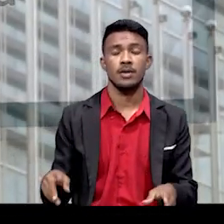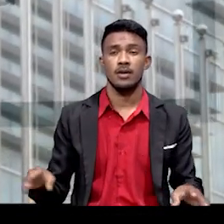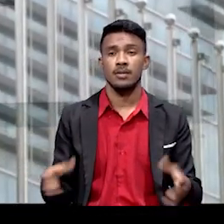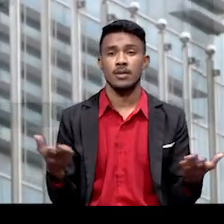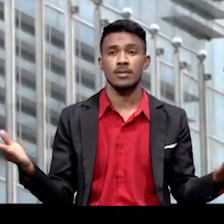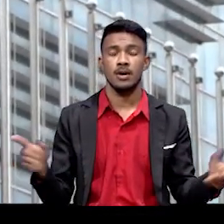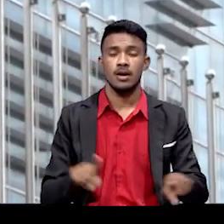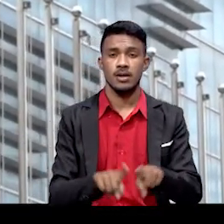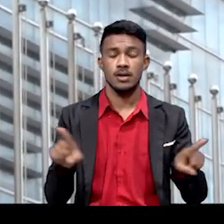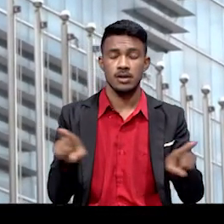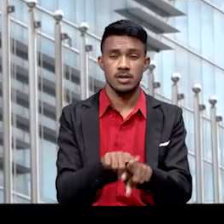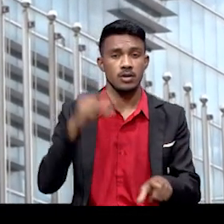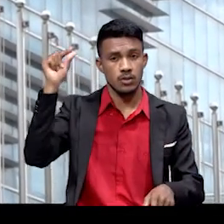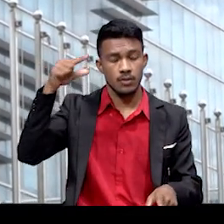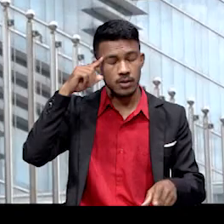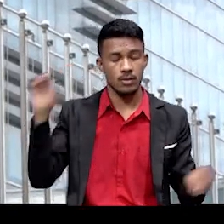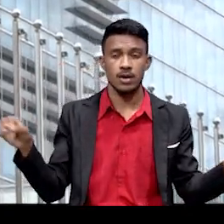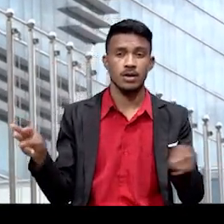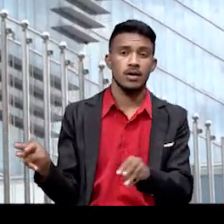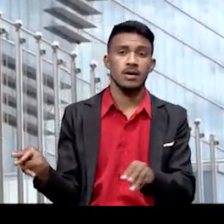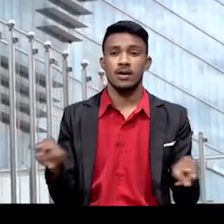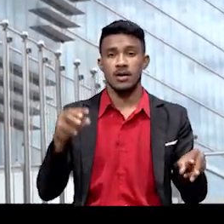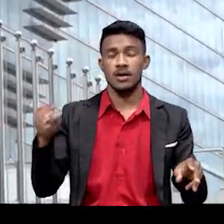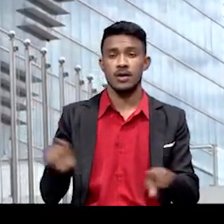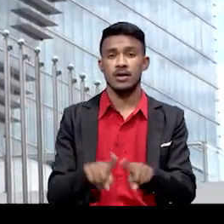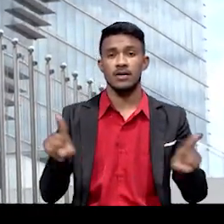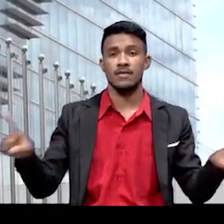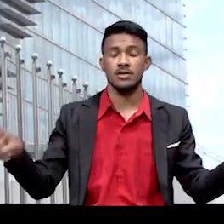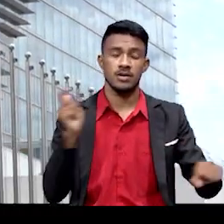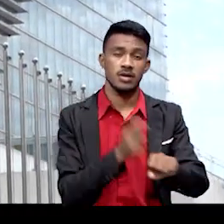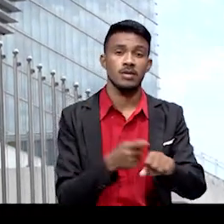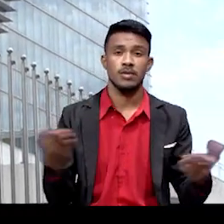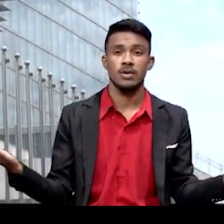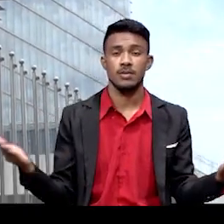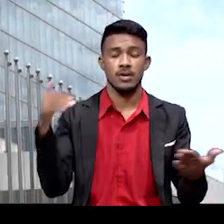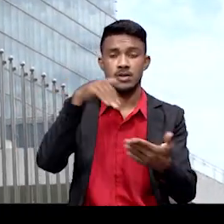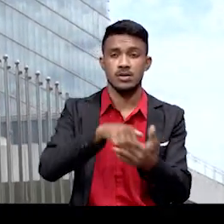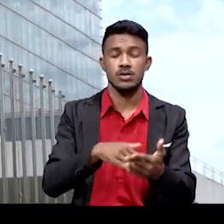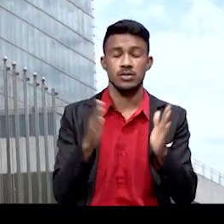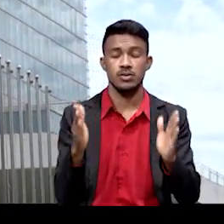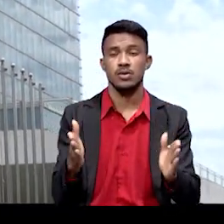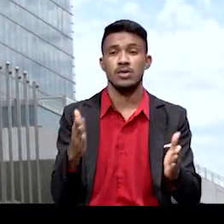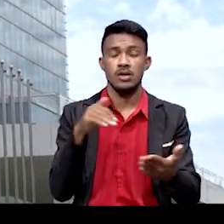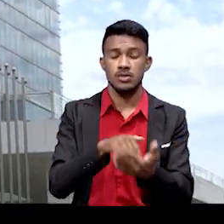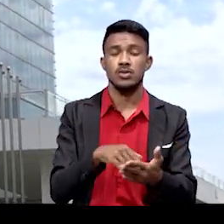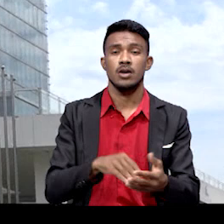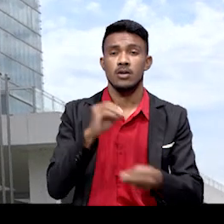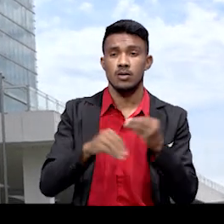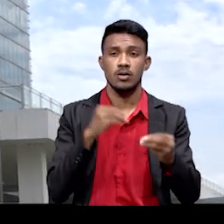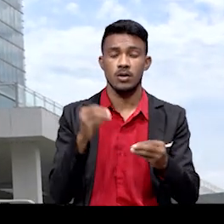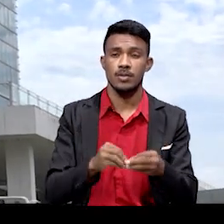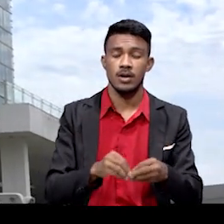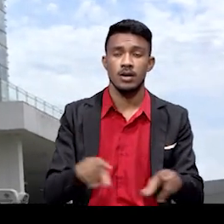considera governo lei a diferença no laus tempo nebe necessário a tu estuda com nova lei pensão vitalícia, tamba lei